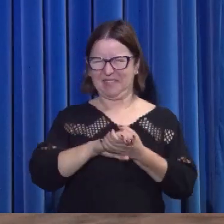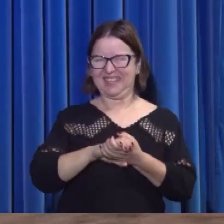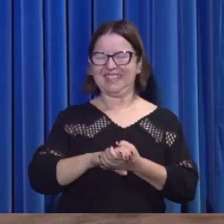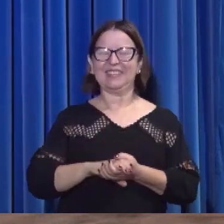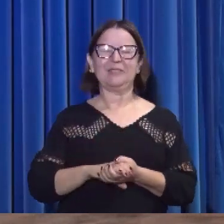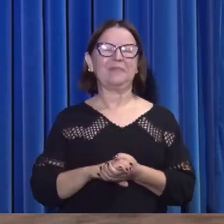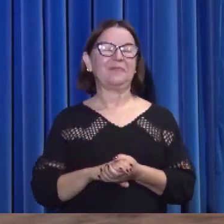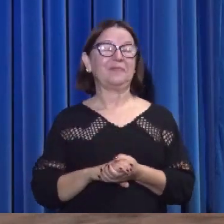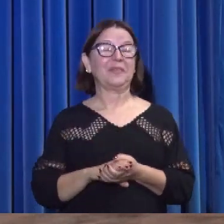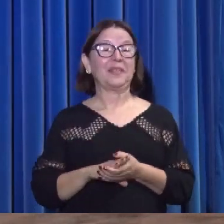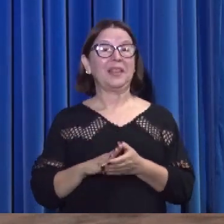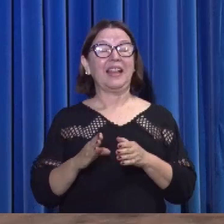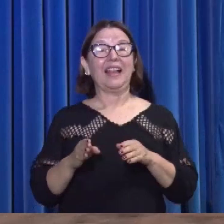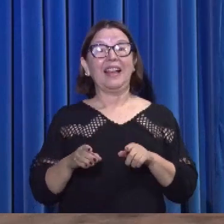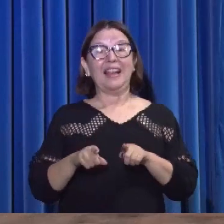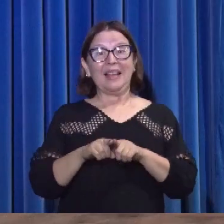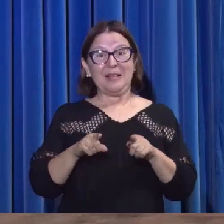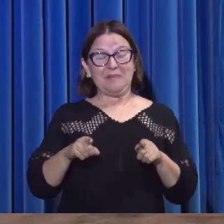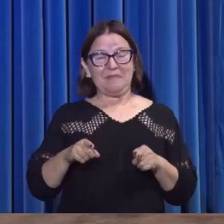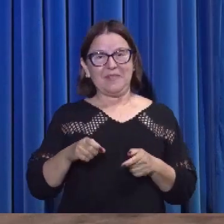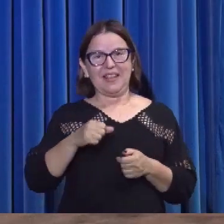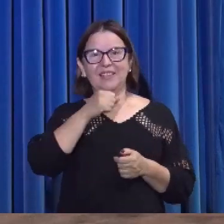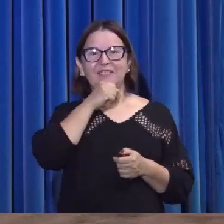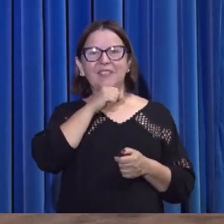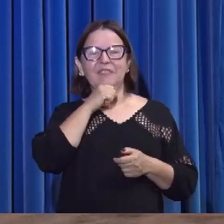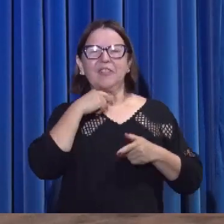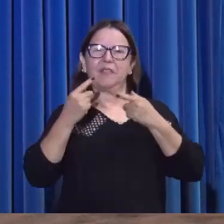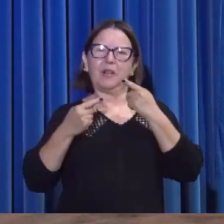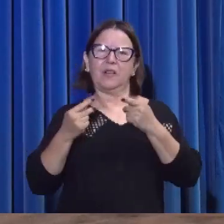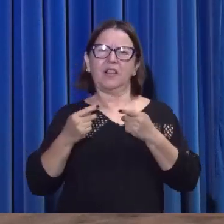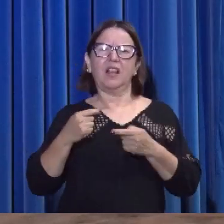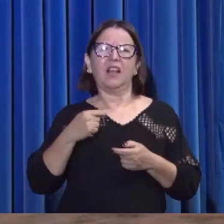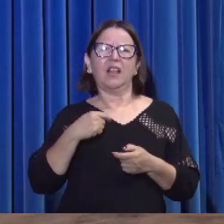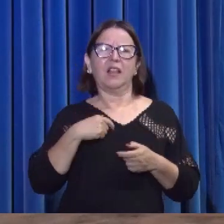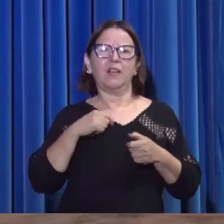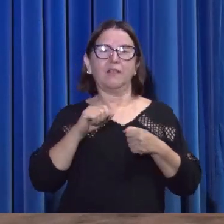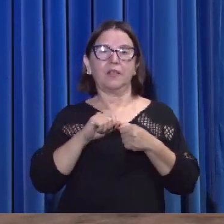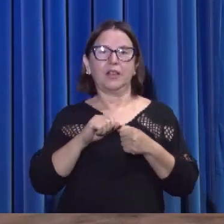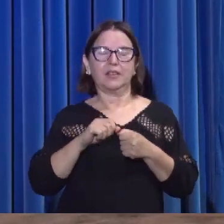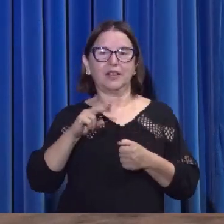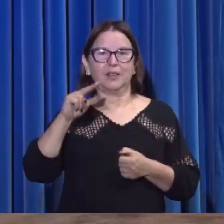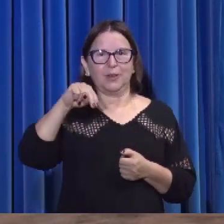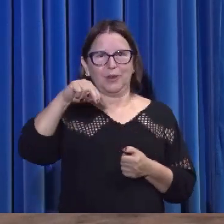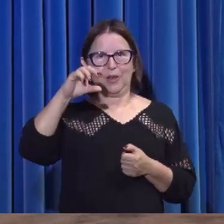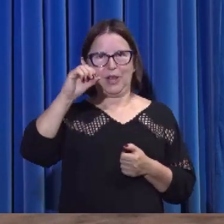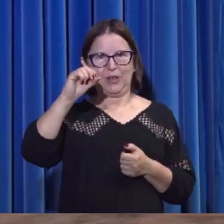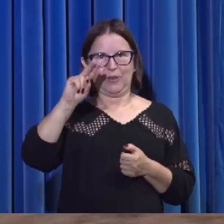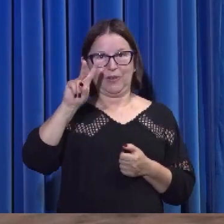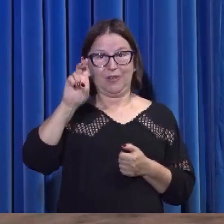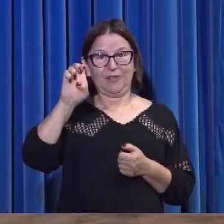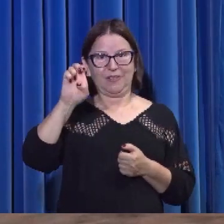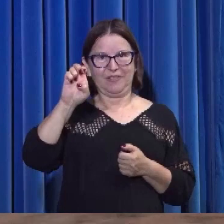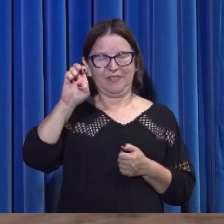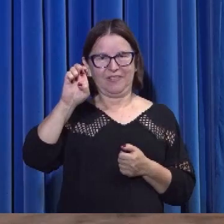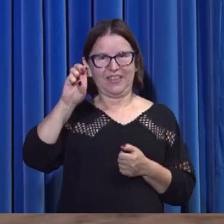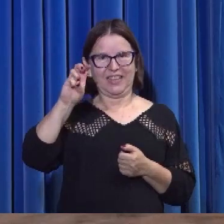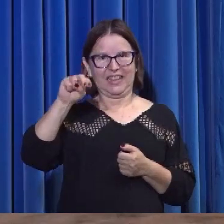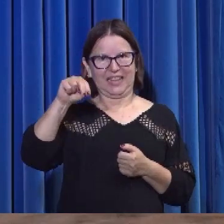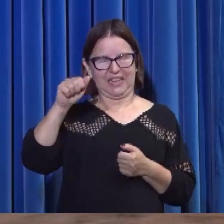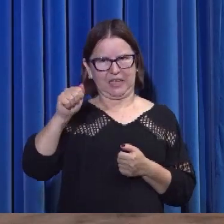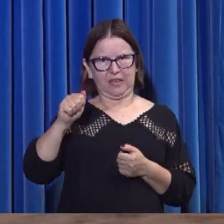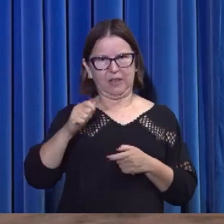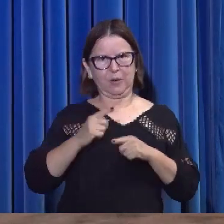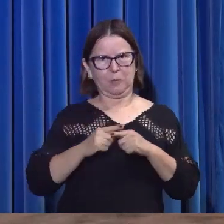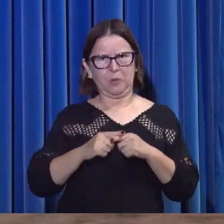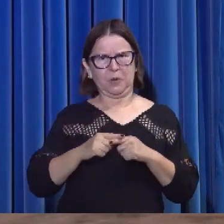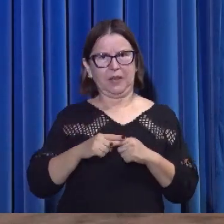Mas a avó estava falando que estou fazendo uma novena porque eu tenho medo de morrer. Ela falou: na verdade